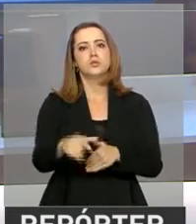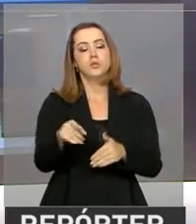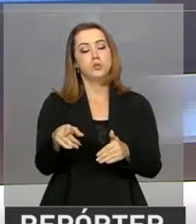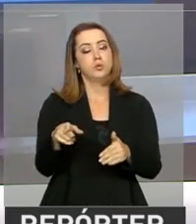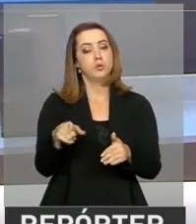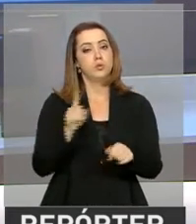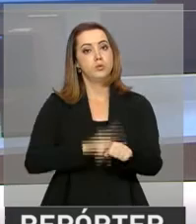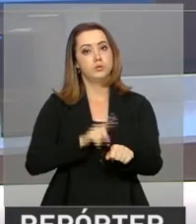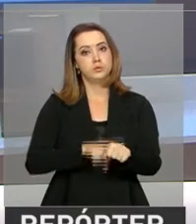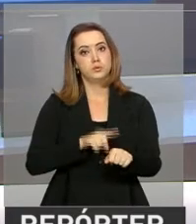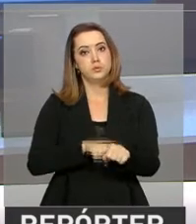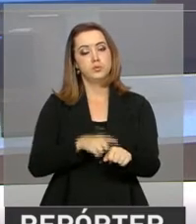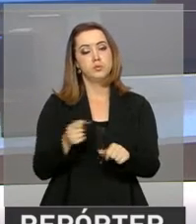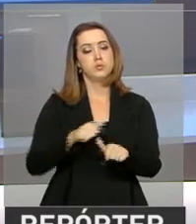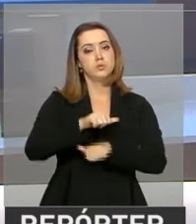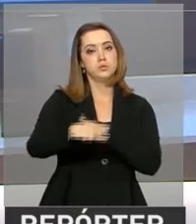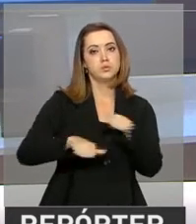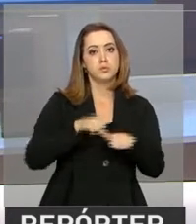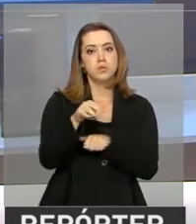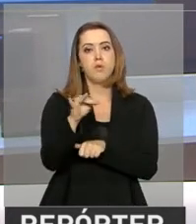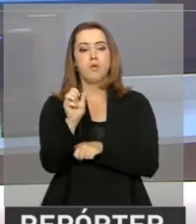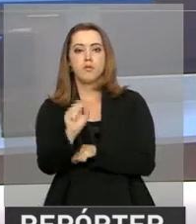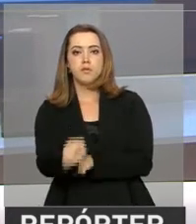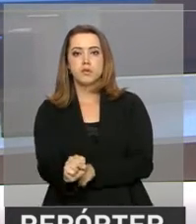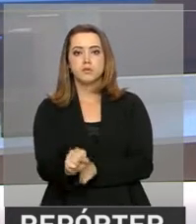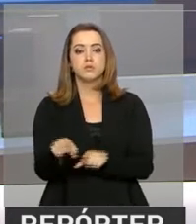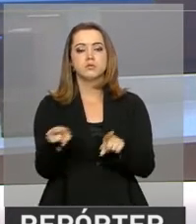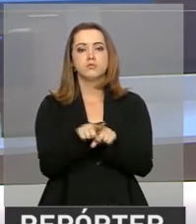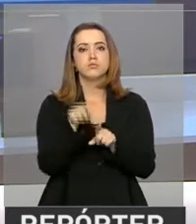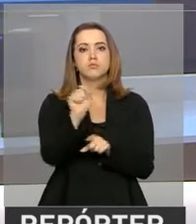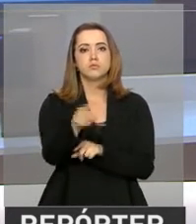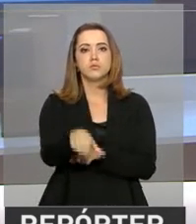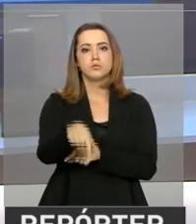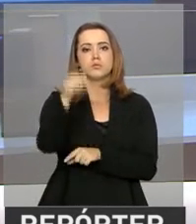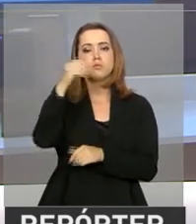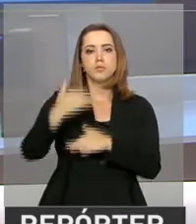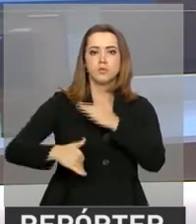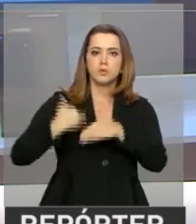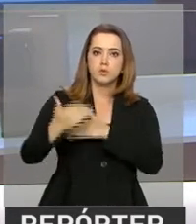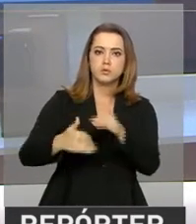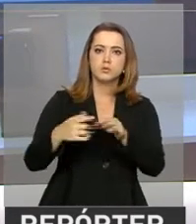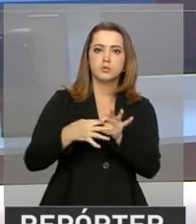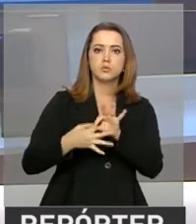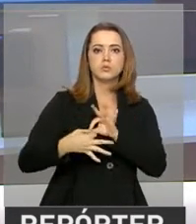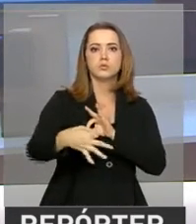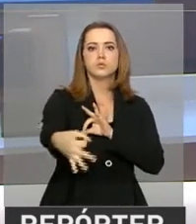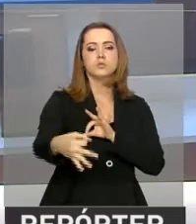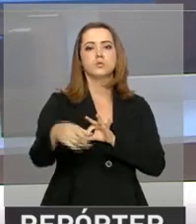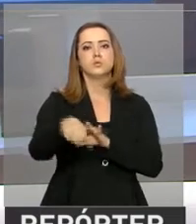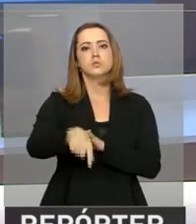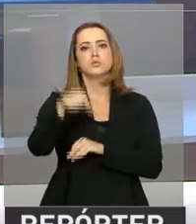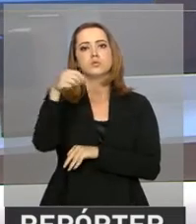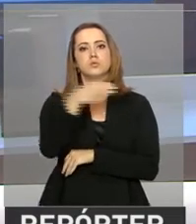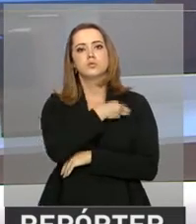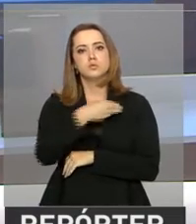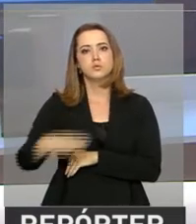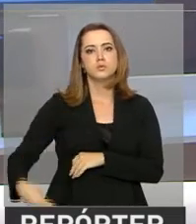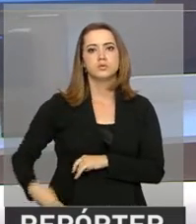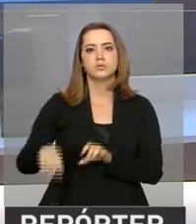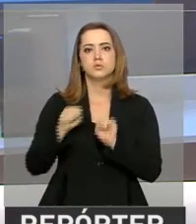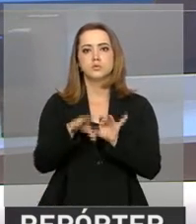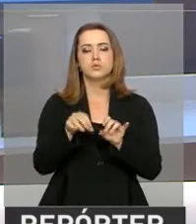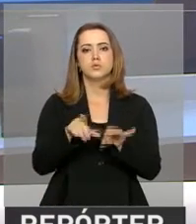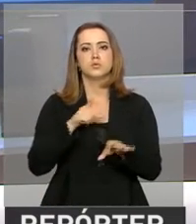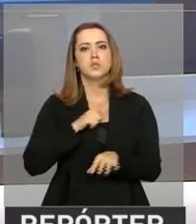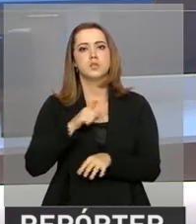a contratação ou renovação do financiamento estudantil. A decisão de prorrogar o prazo foi tomada pelo Ministério da Educação devido à